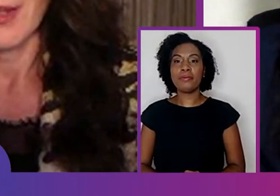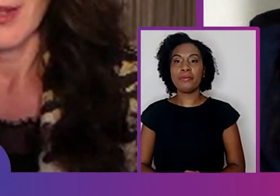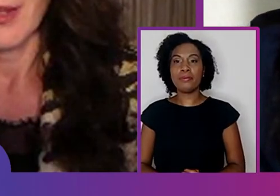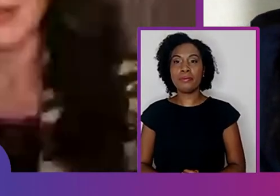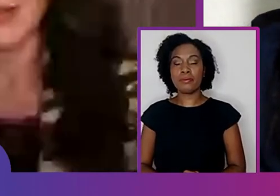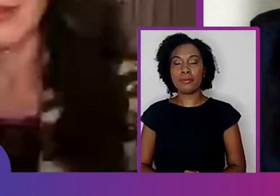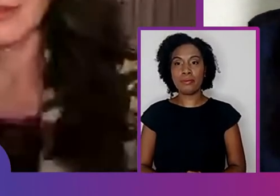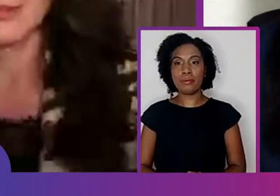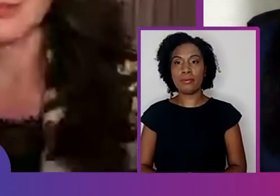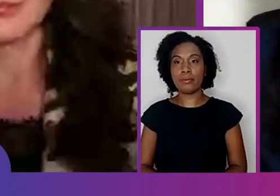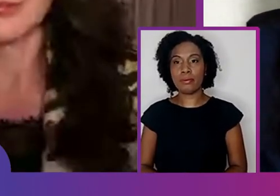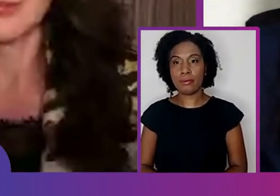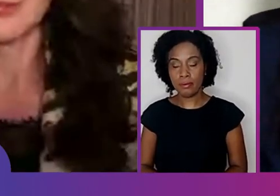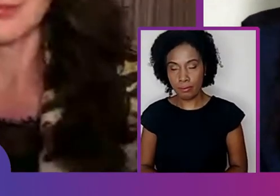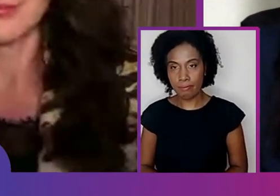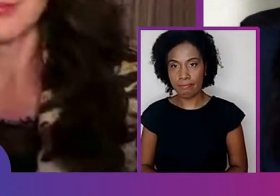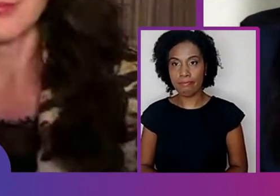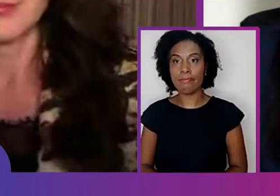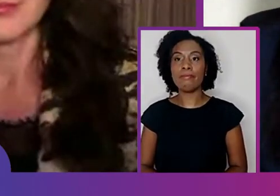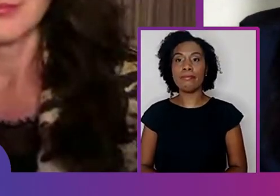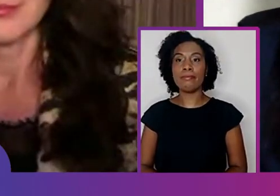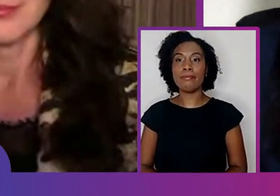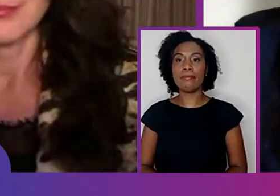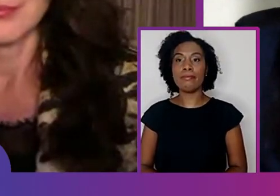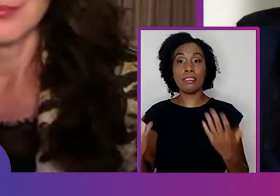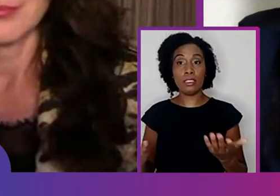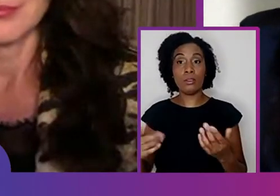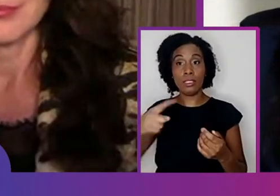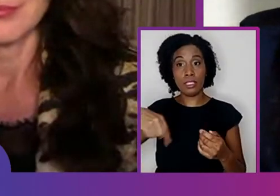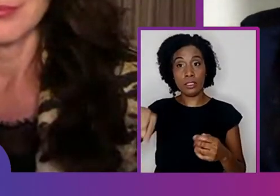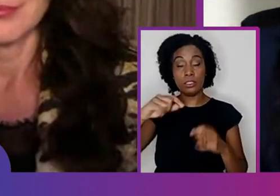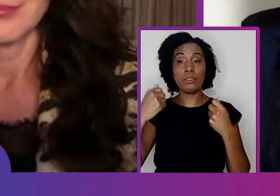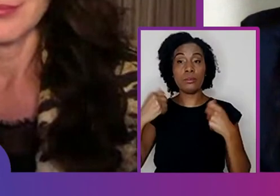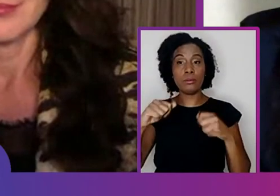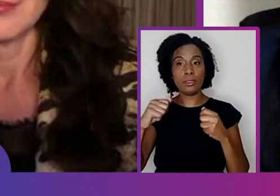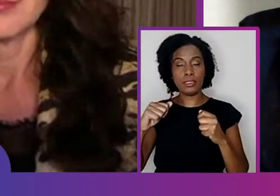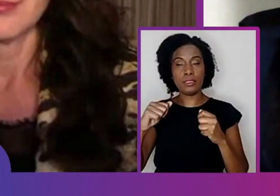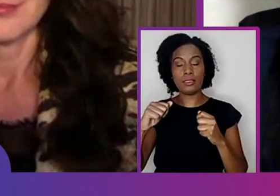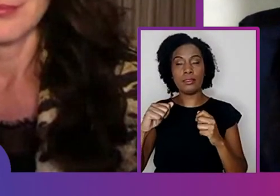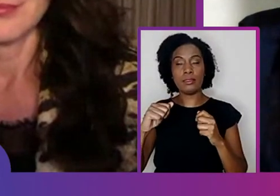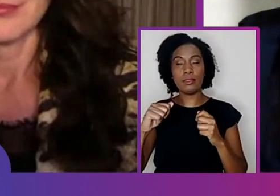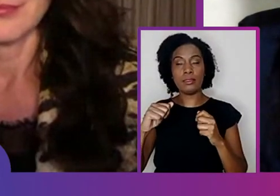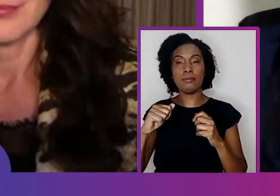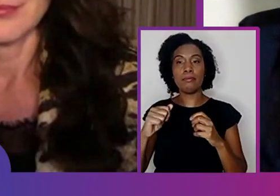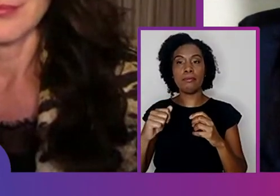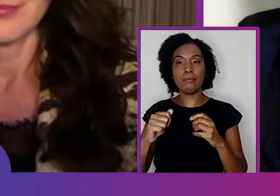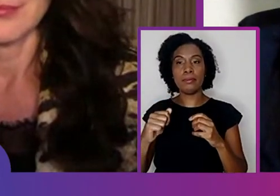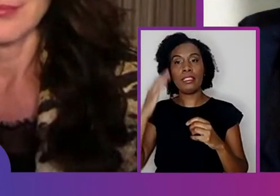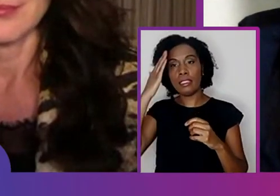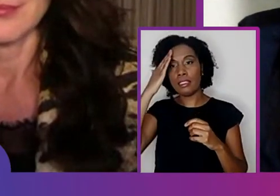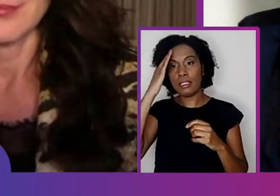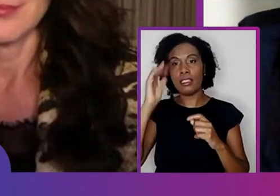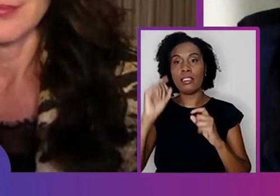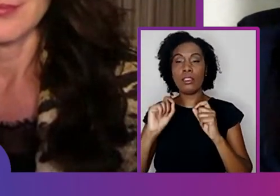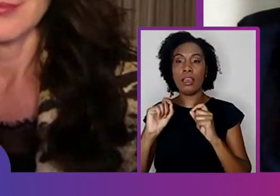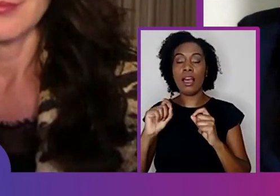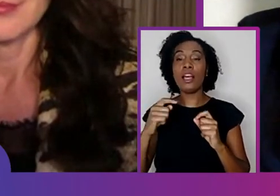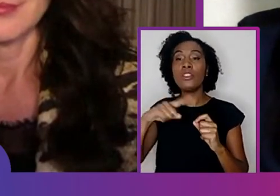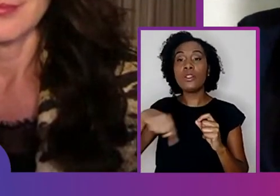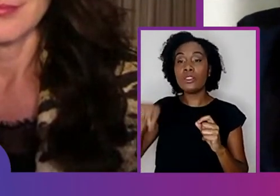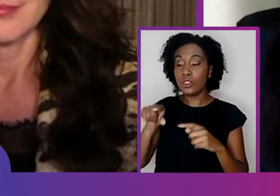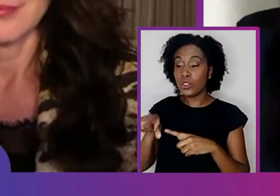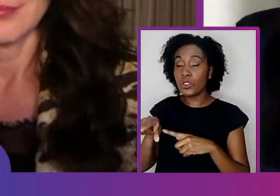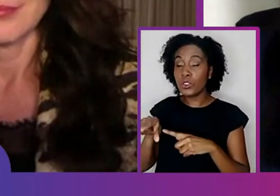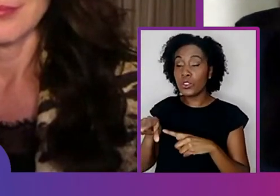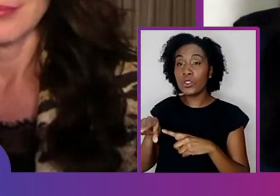Bom, a gente tem que partir do pressuposto de que nós não estamos optando por home office porque num dado momento a gente achou que